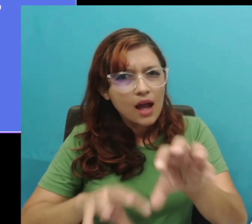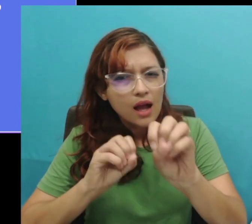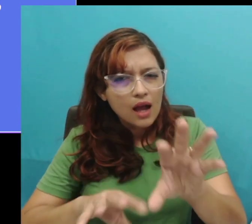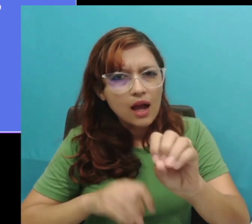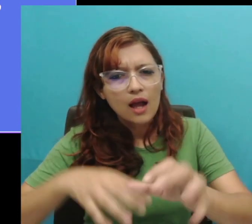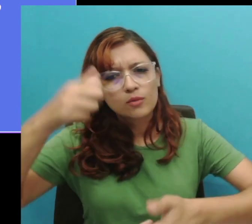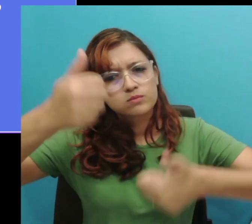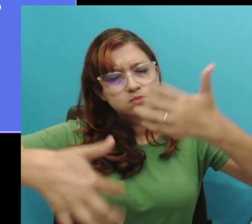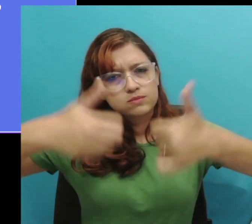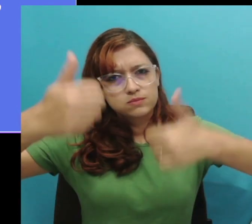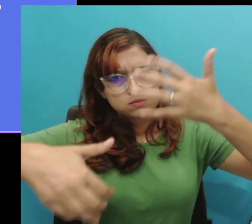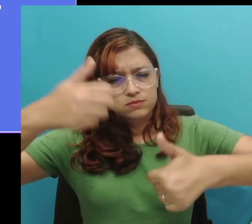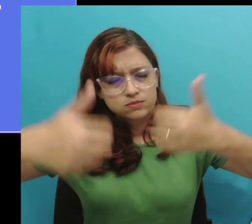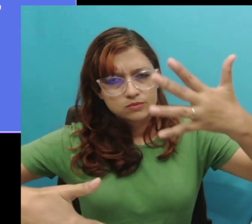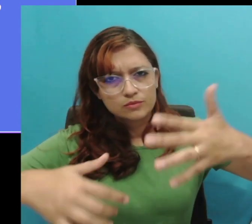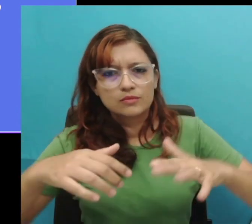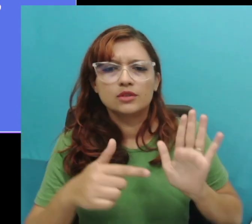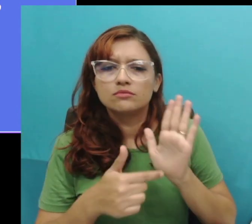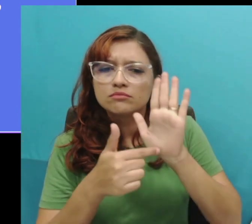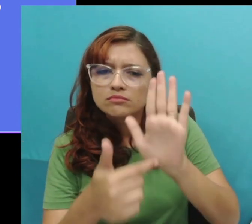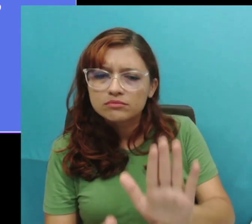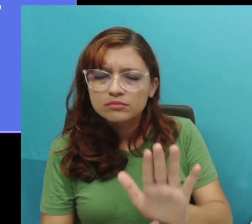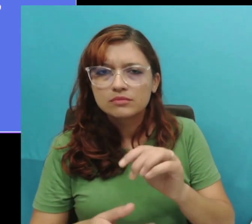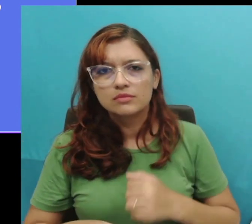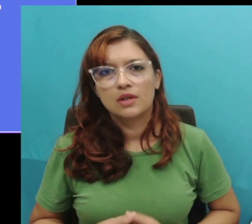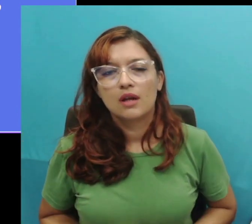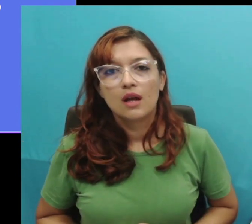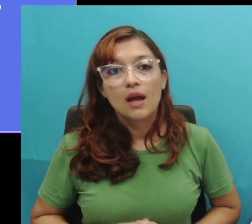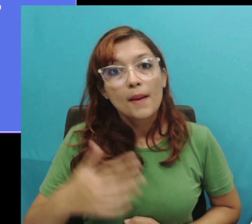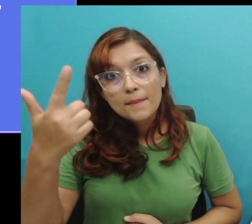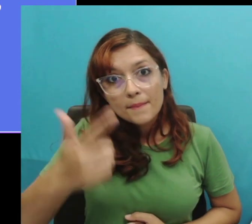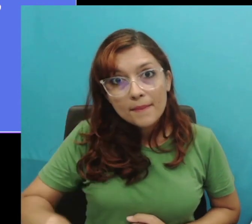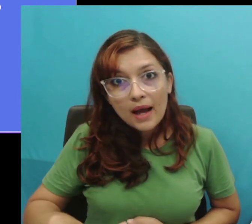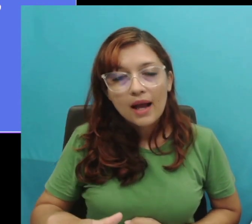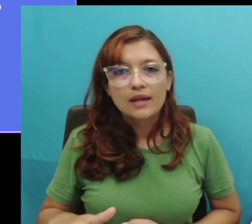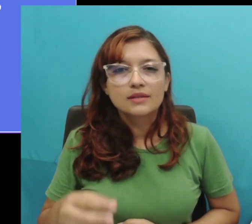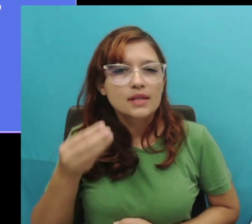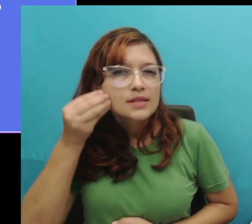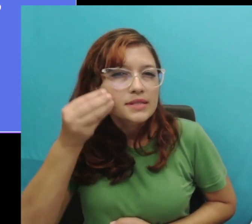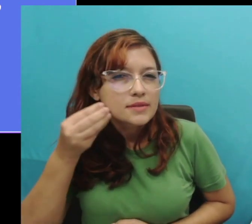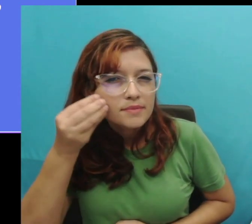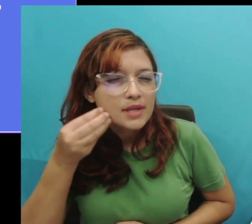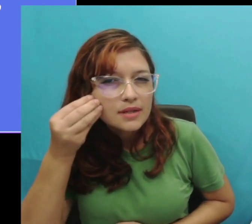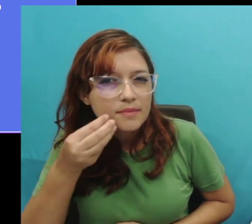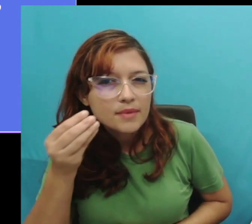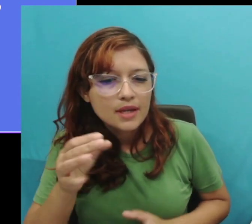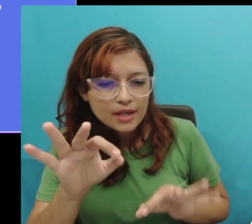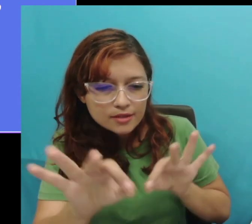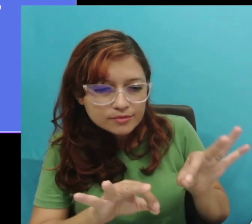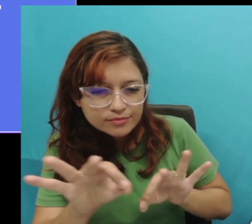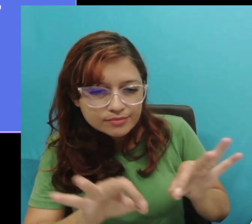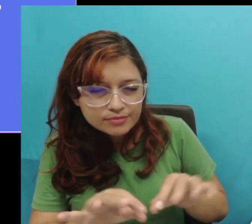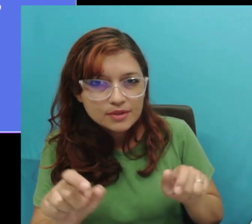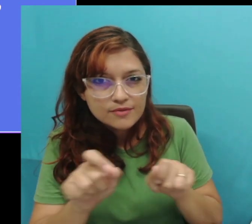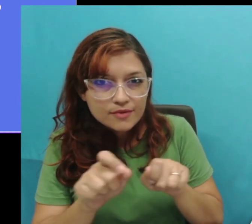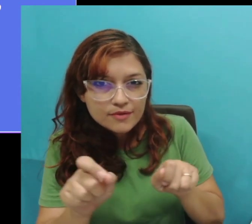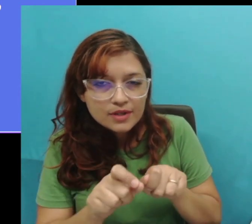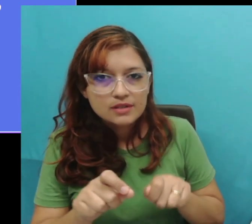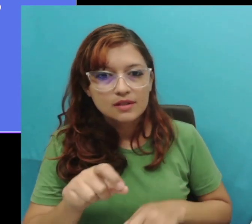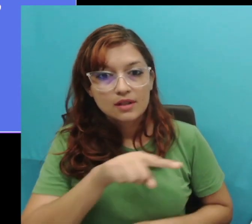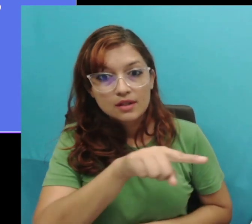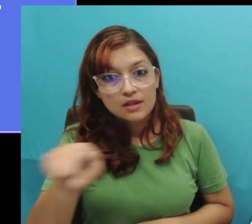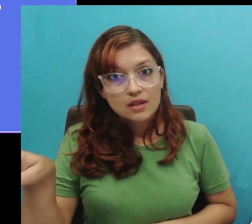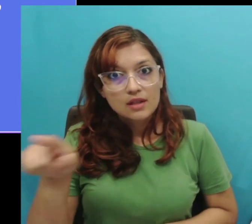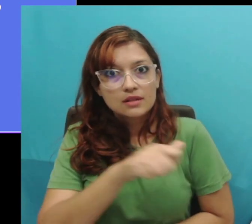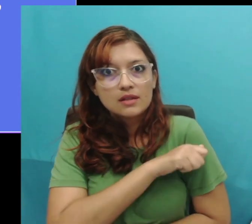ele explica principalmente, né, a principal questão que ele lança é se as